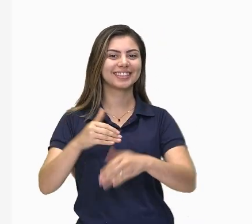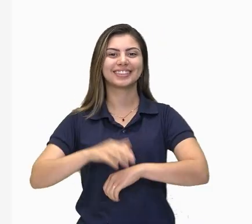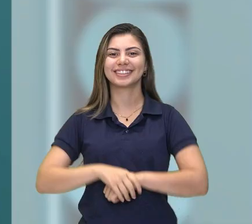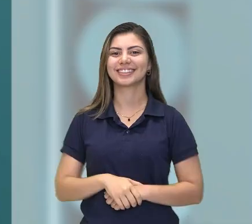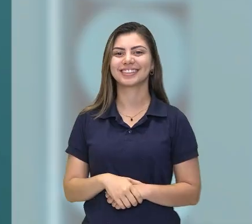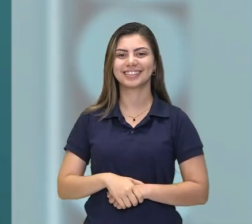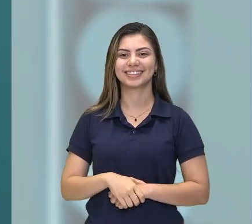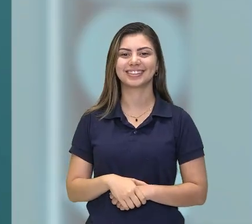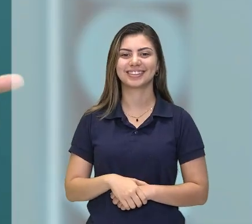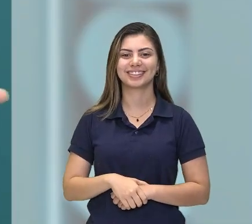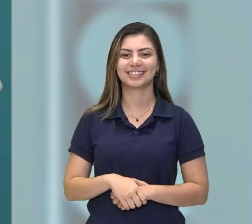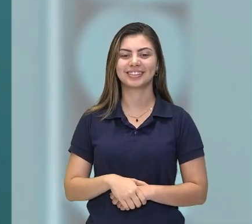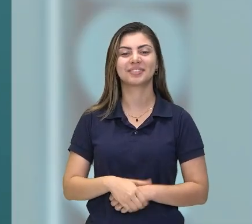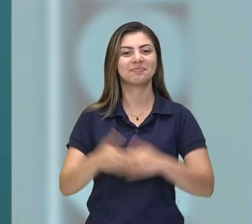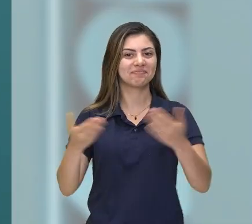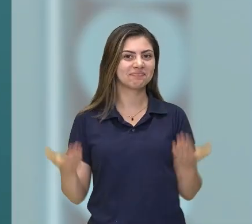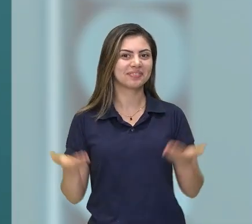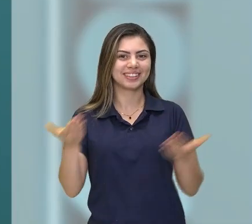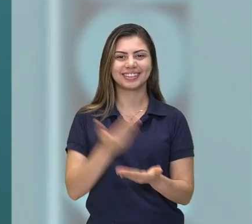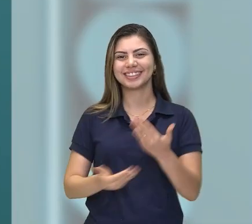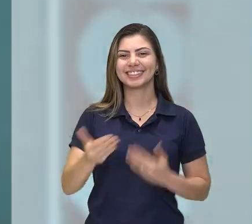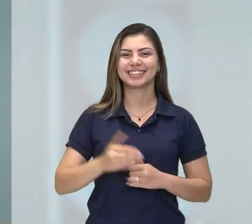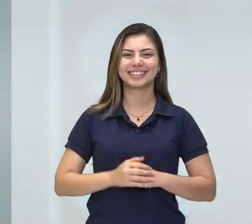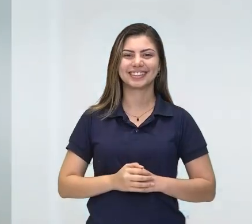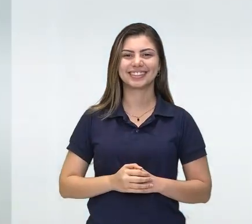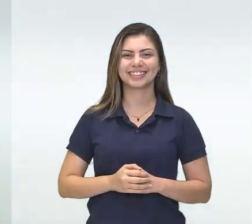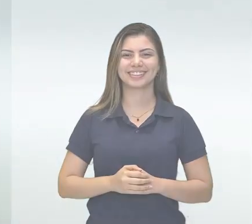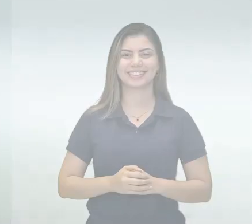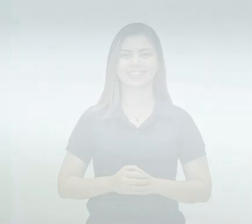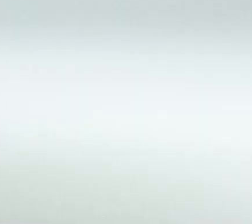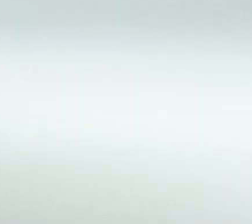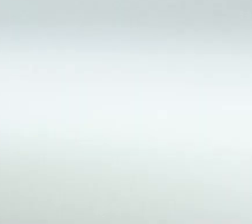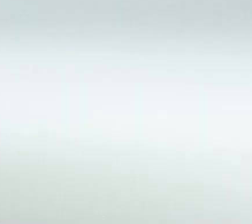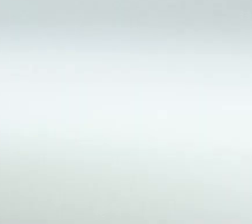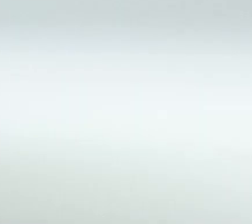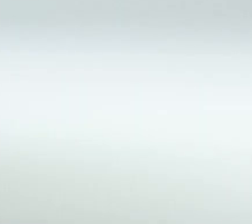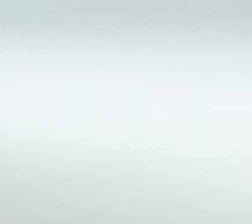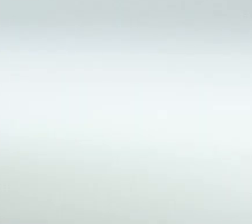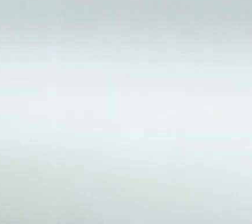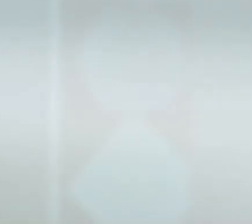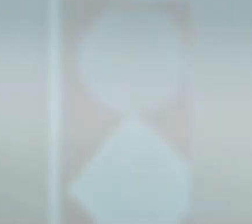avaliação. Então, gente, vamos à nossa aula?